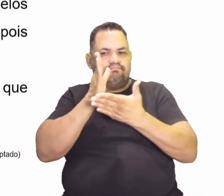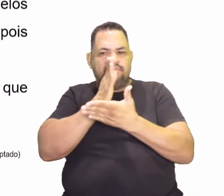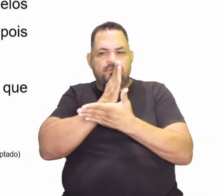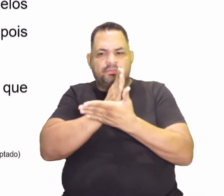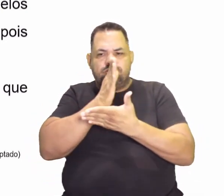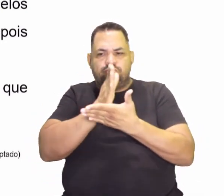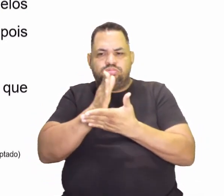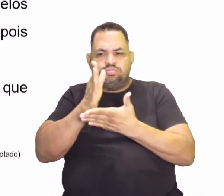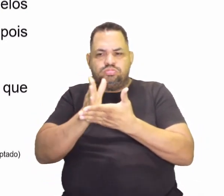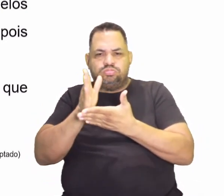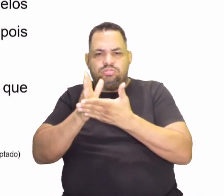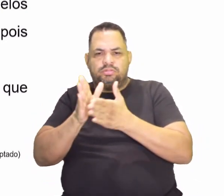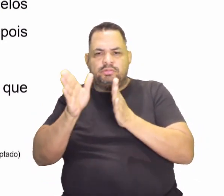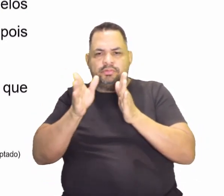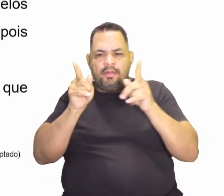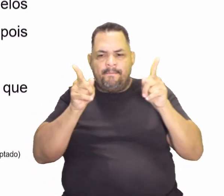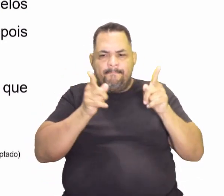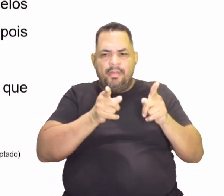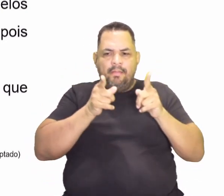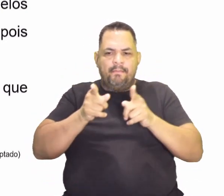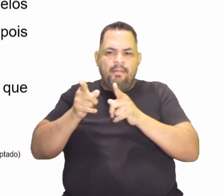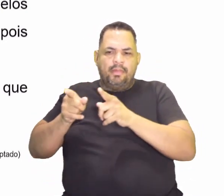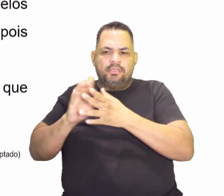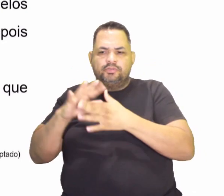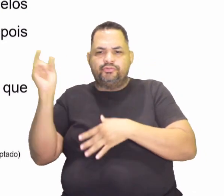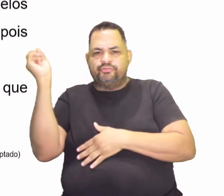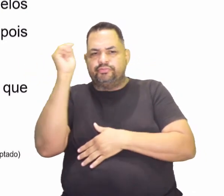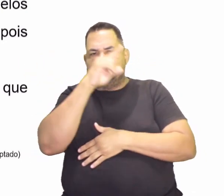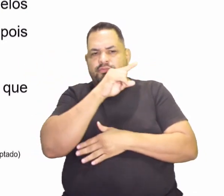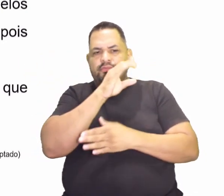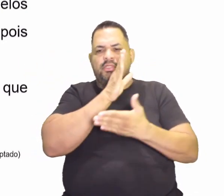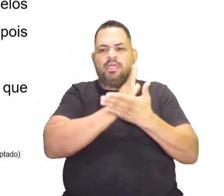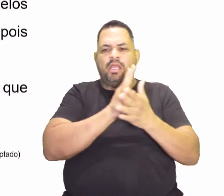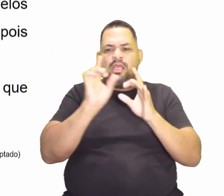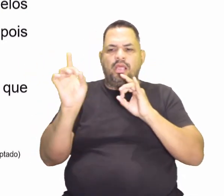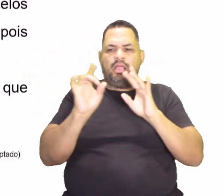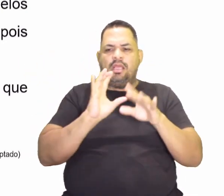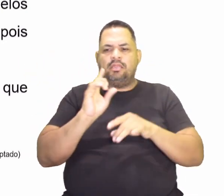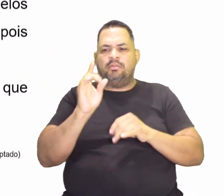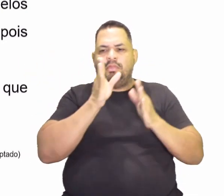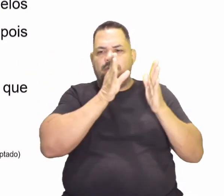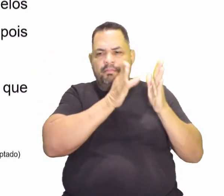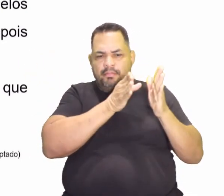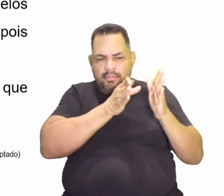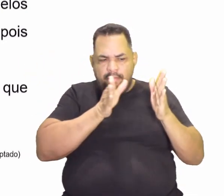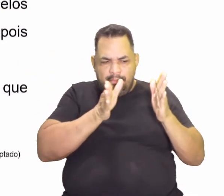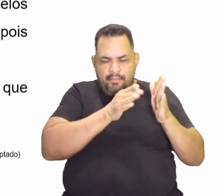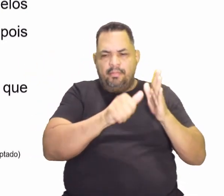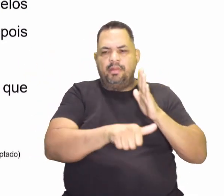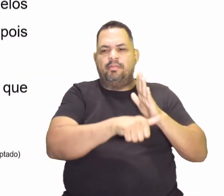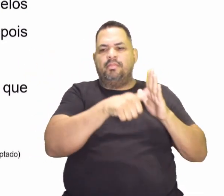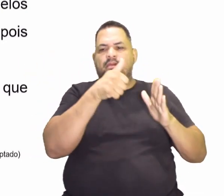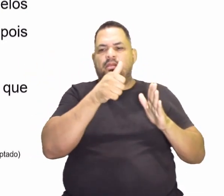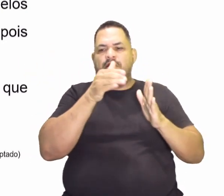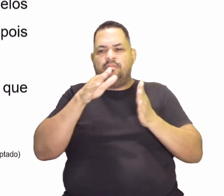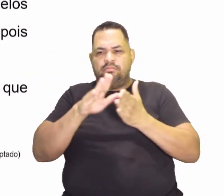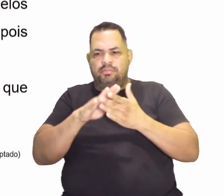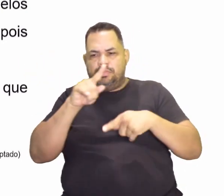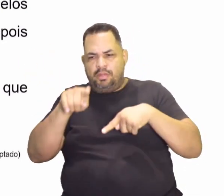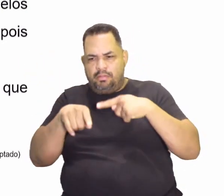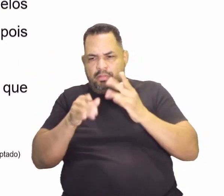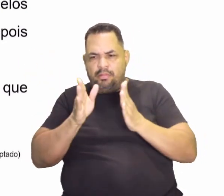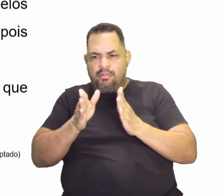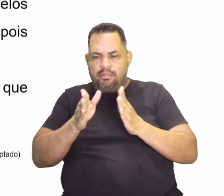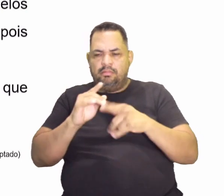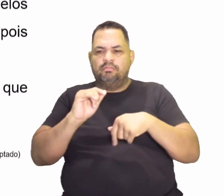cada dificuldade em parcelas menores e resolver por partes. A gente não faz isso direto com a pizza, né? Divide